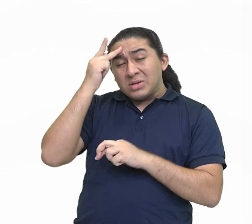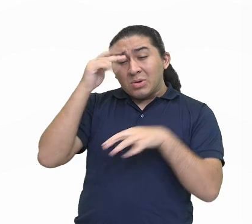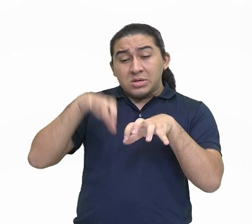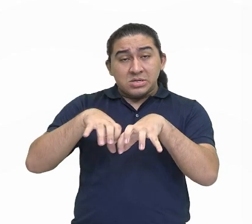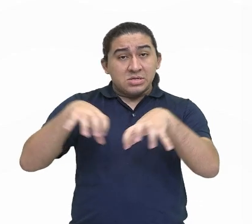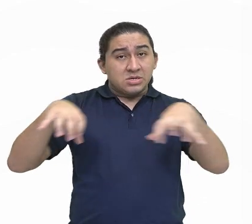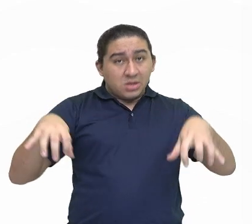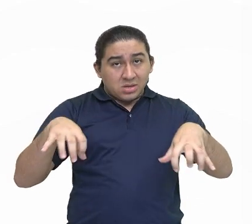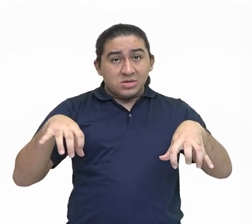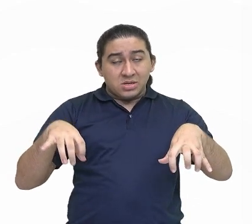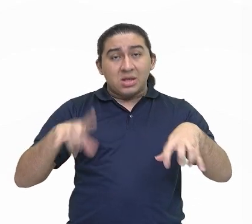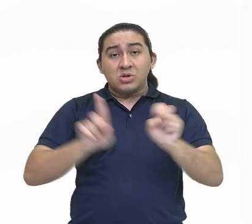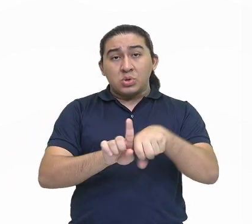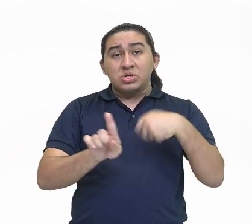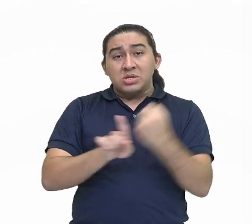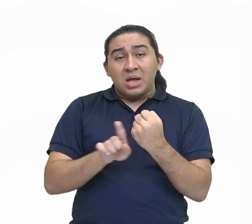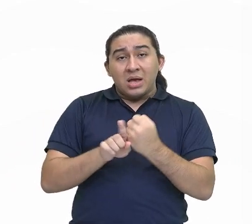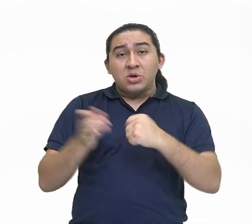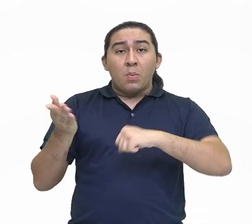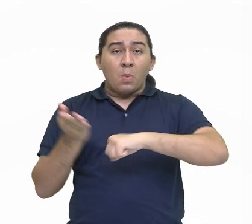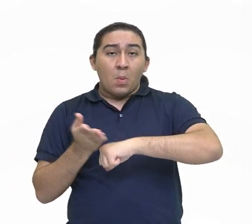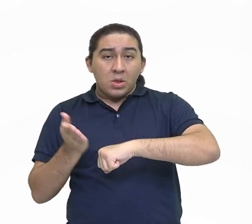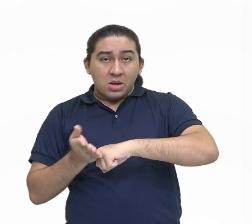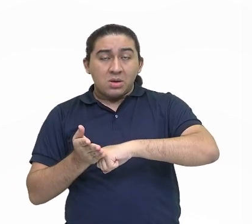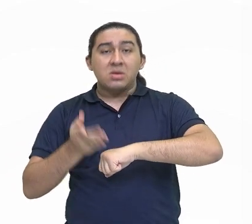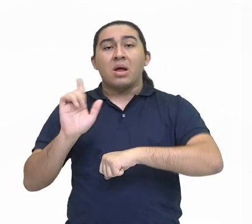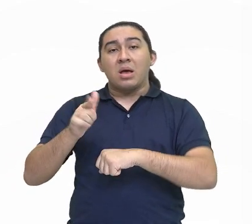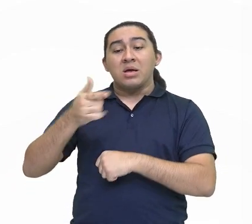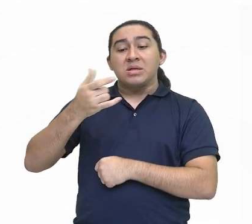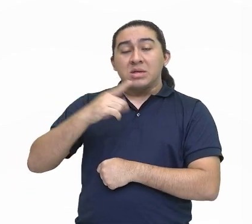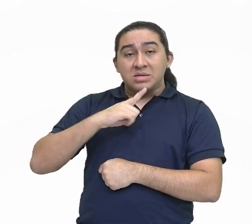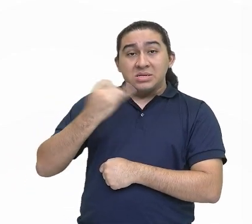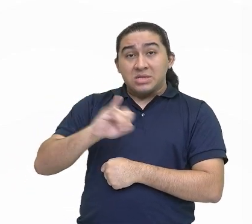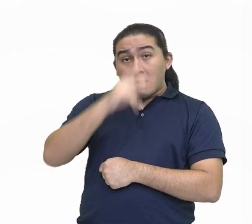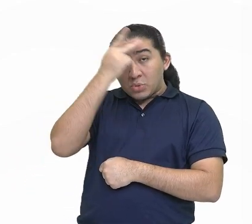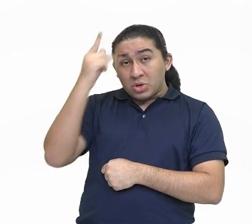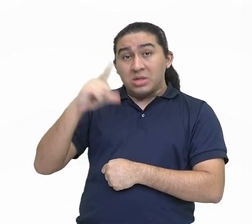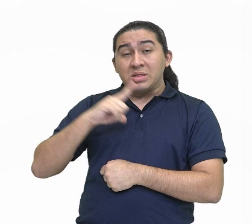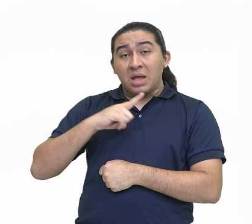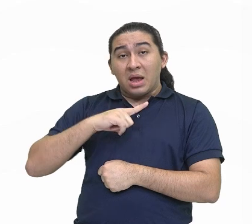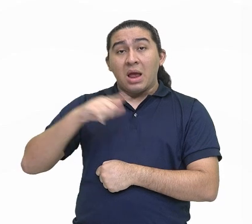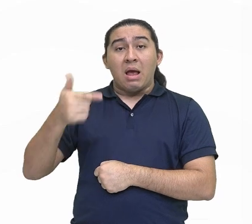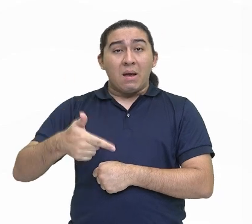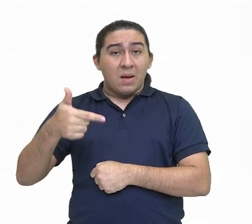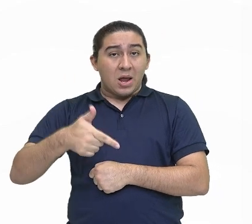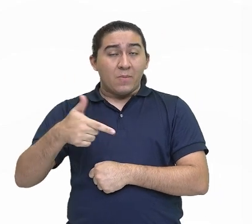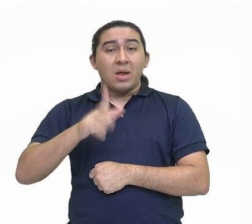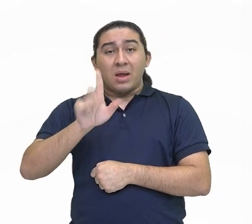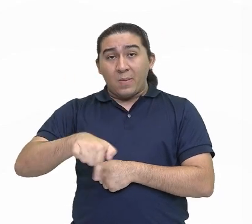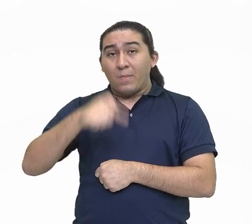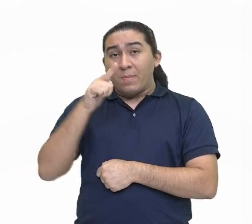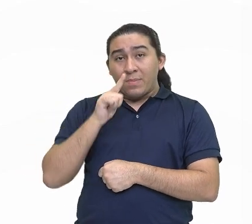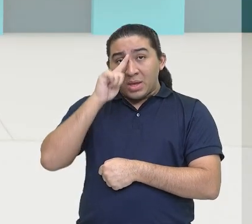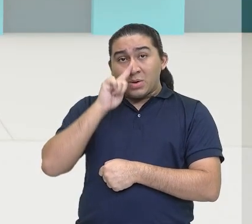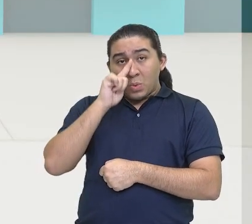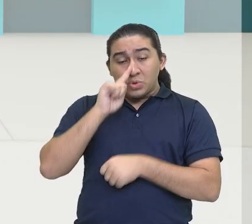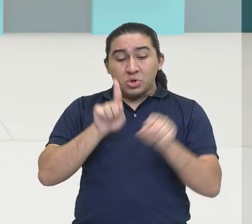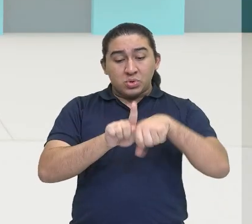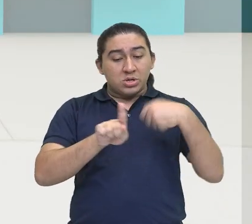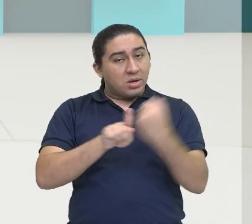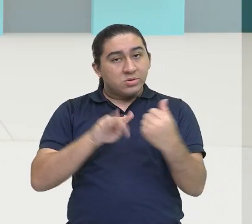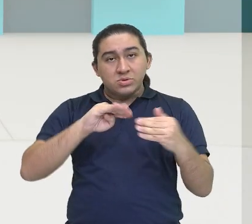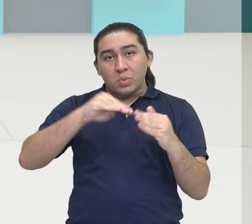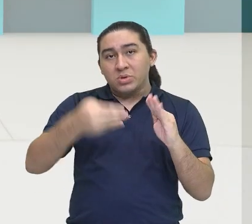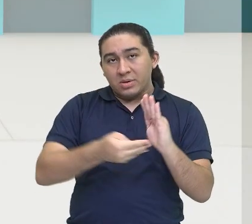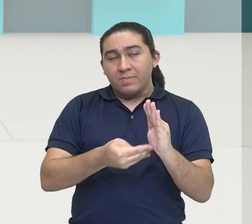nas sociedades modernas, o porte de armas põe em risco a vida de todos. Gente, perceberam